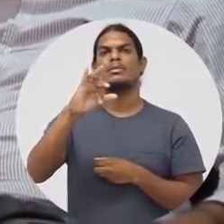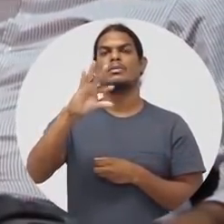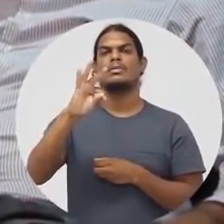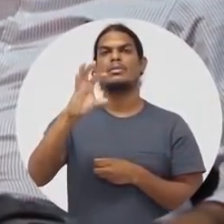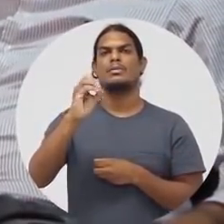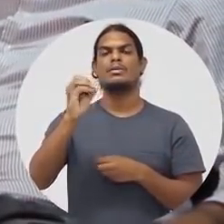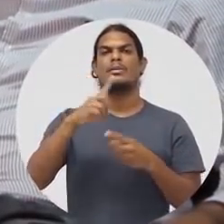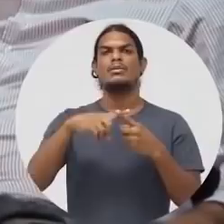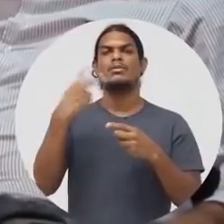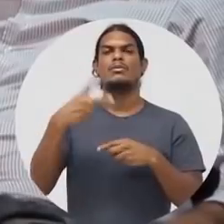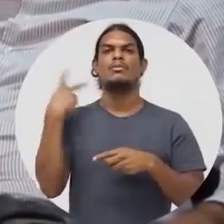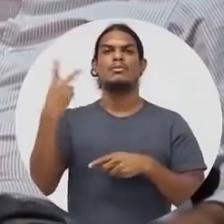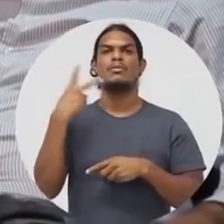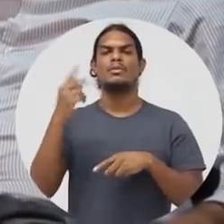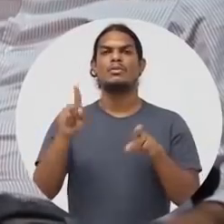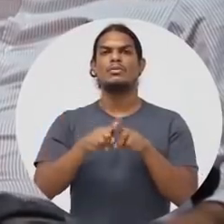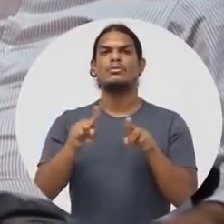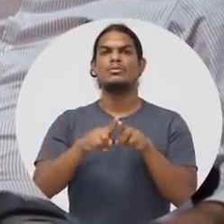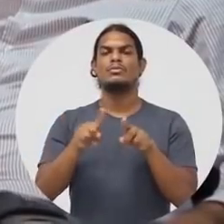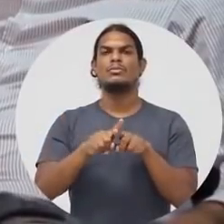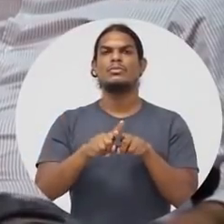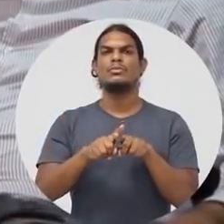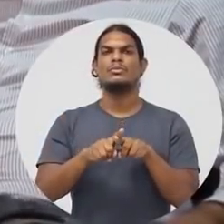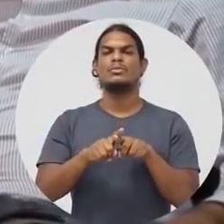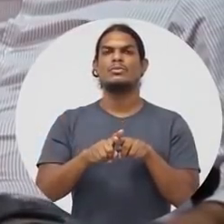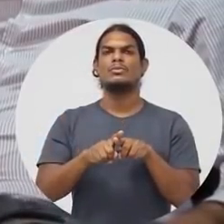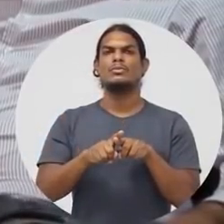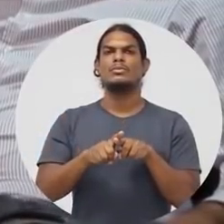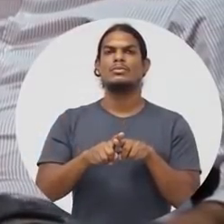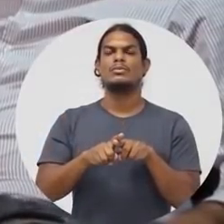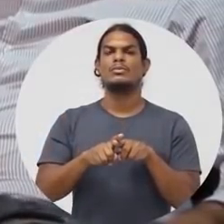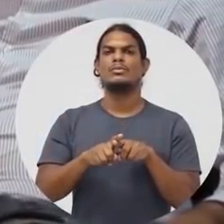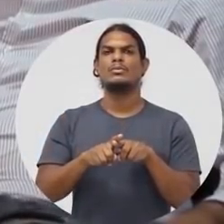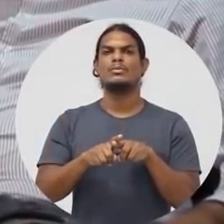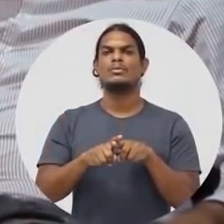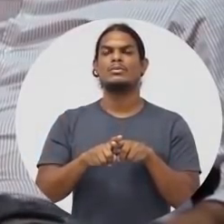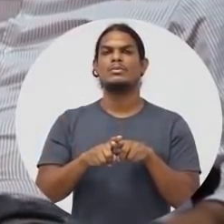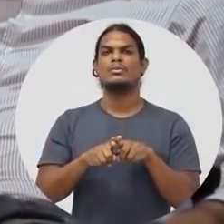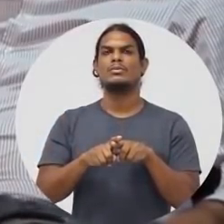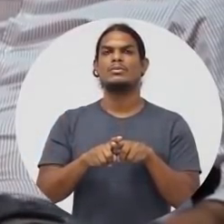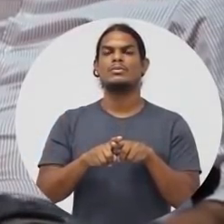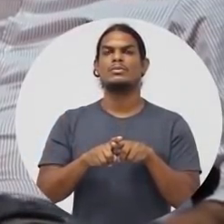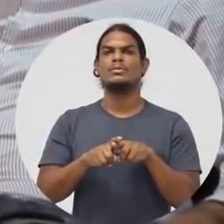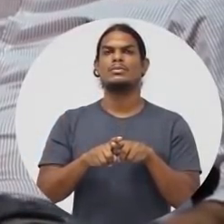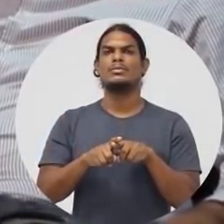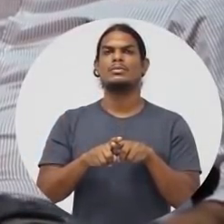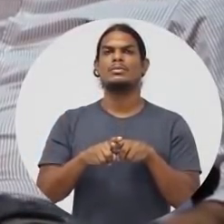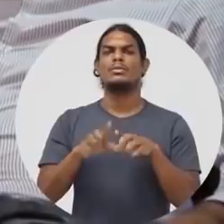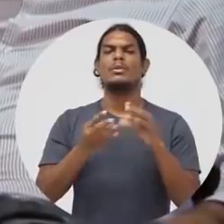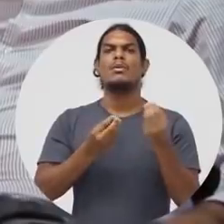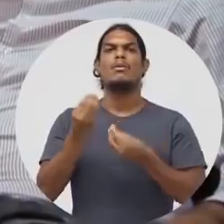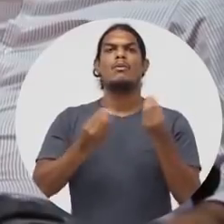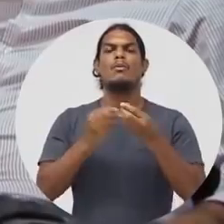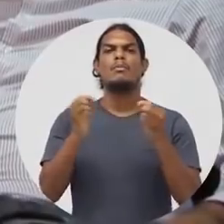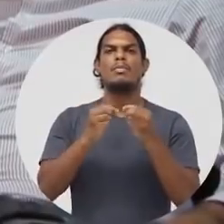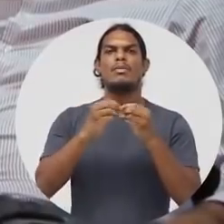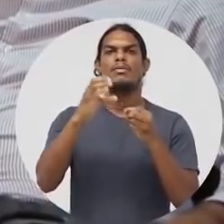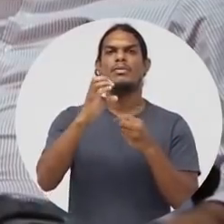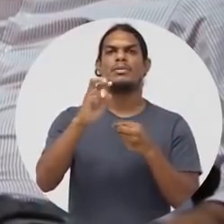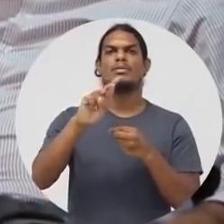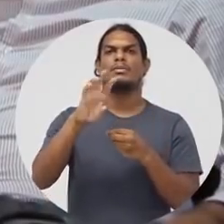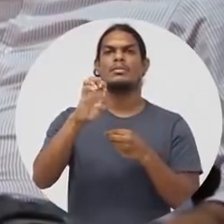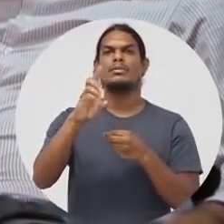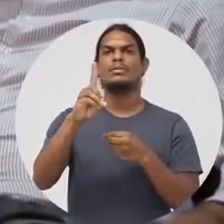crédito do correspondente valor em conta no exterior mantido em banco? Mais ou menos assim, como é feito o crédito? É no